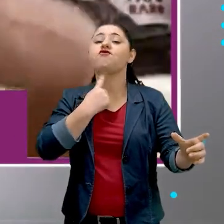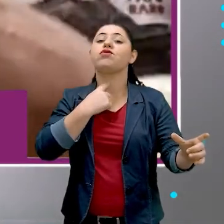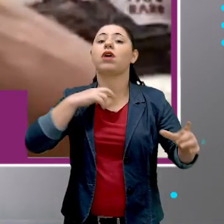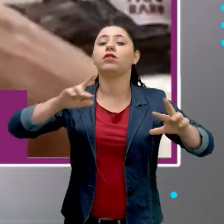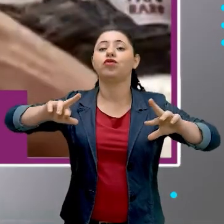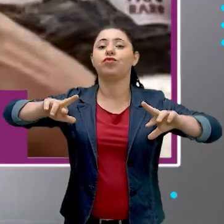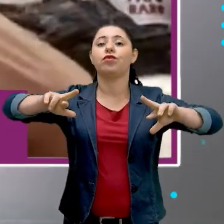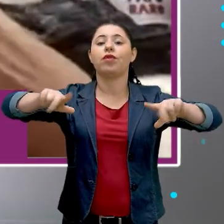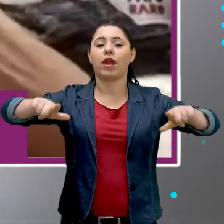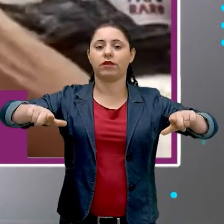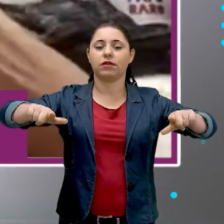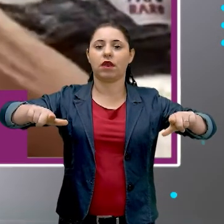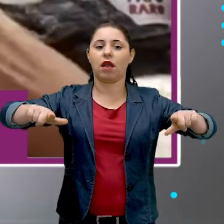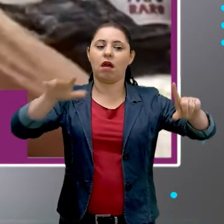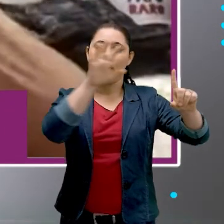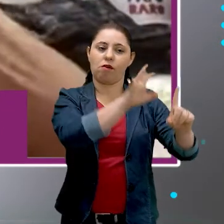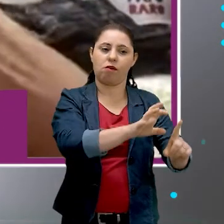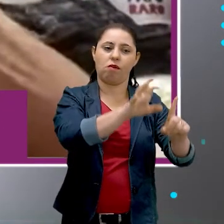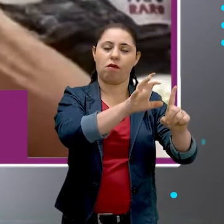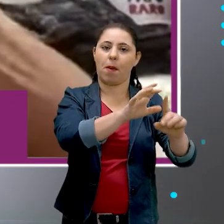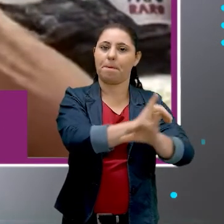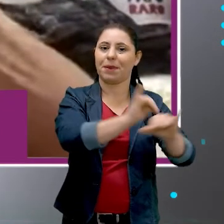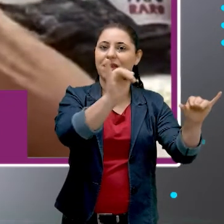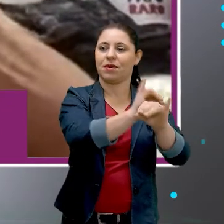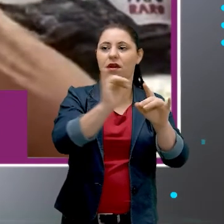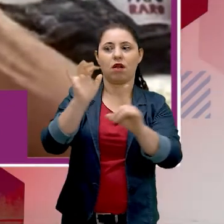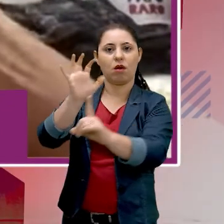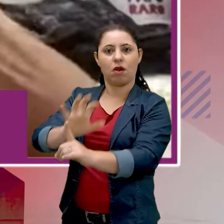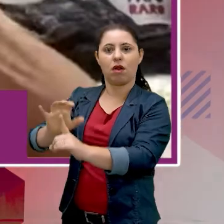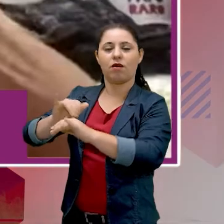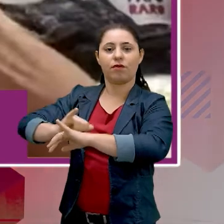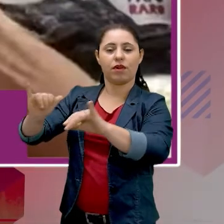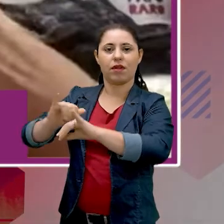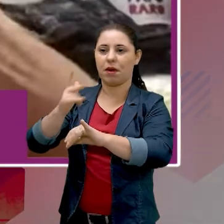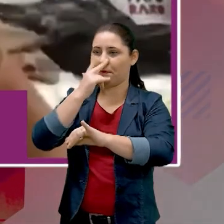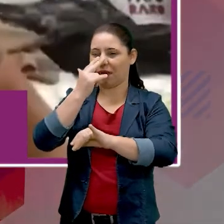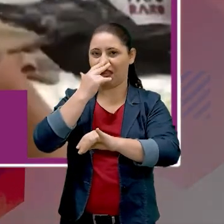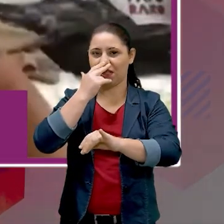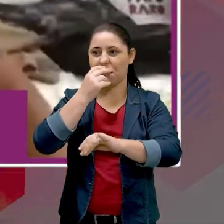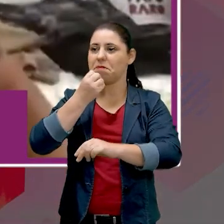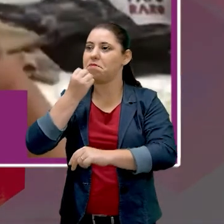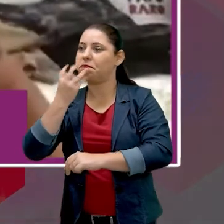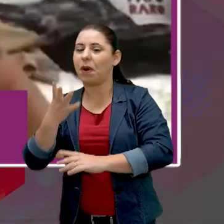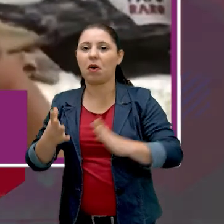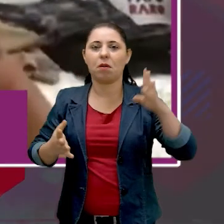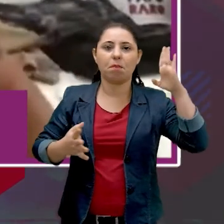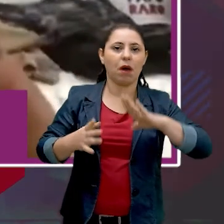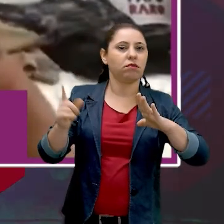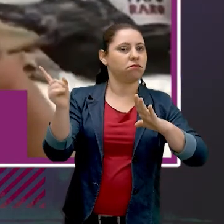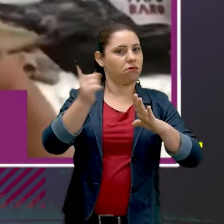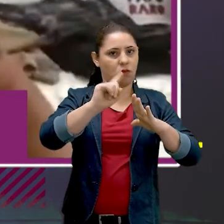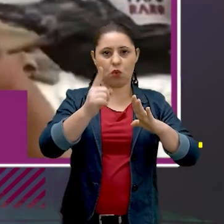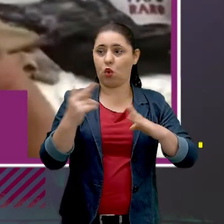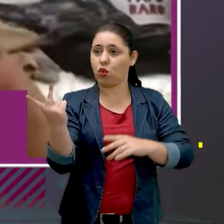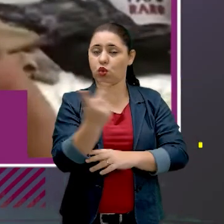e que, é claro, por uma influência midiática que a gente visualiza como se tivesse uma situação de bem e mal. Isso é